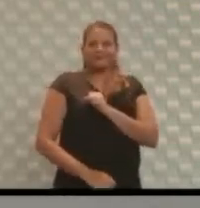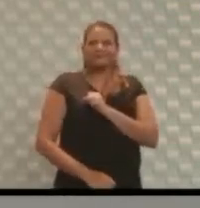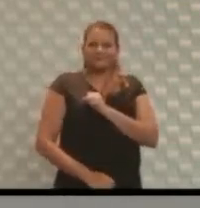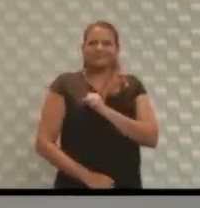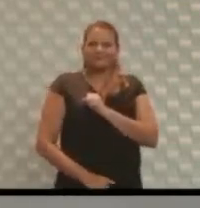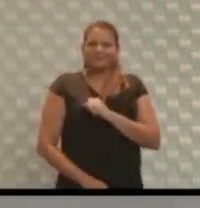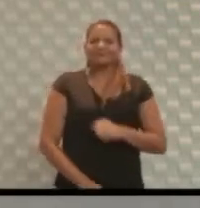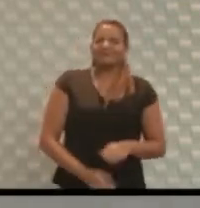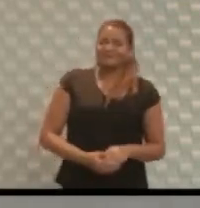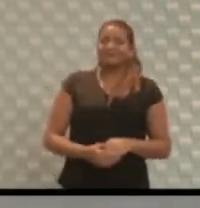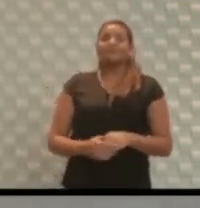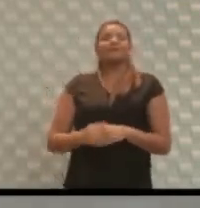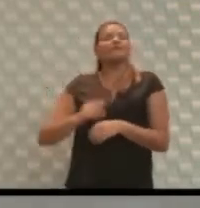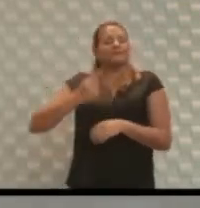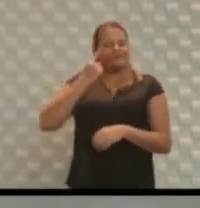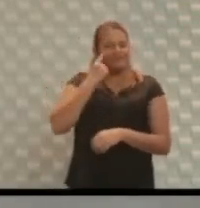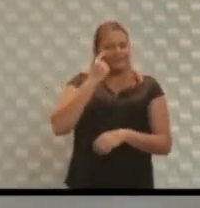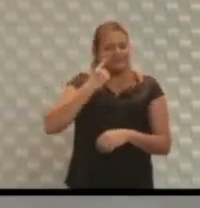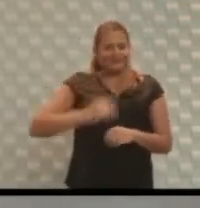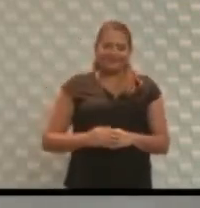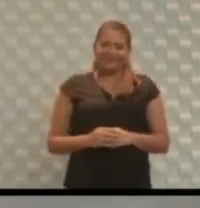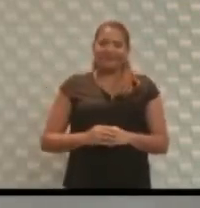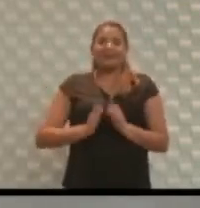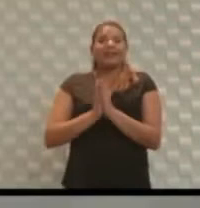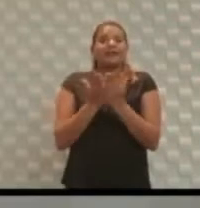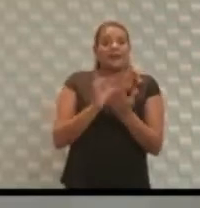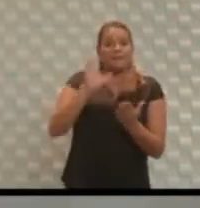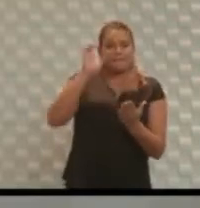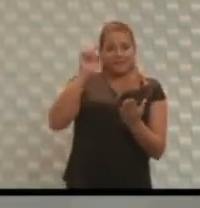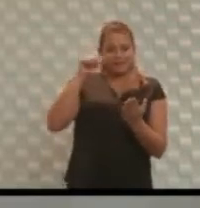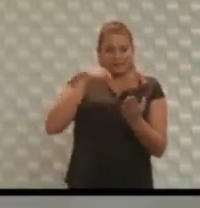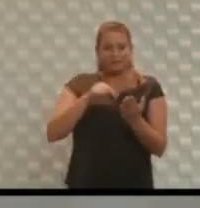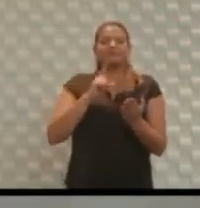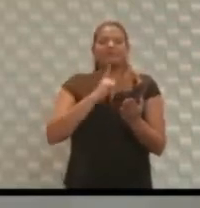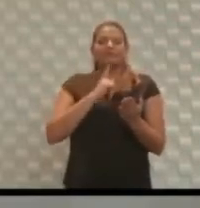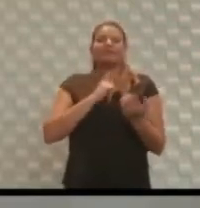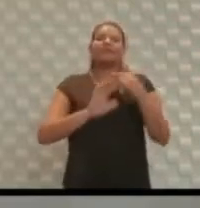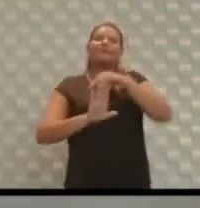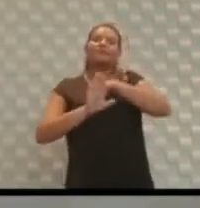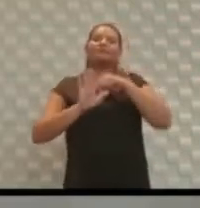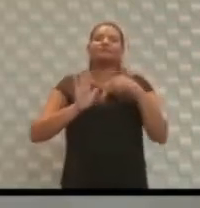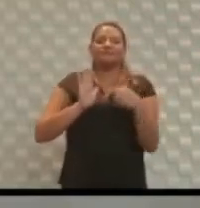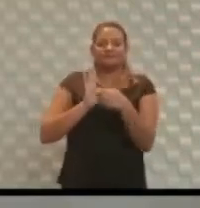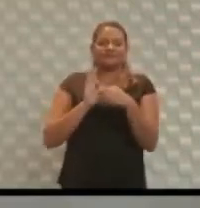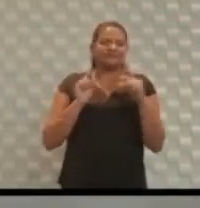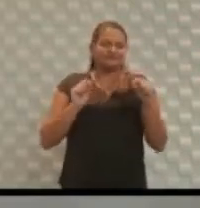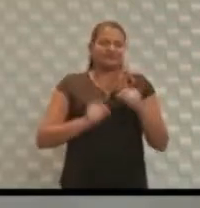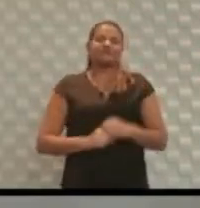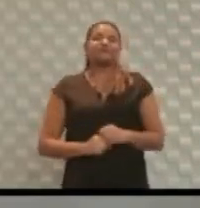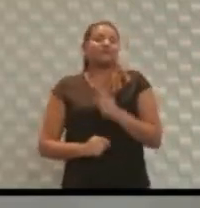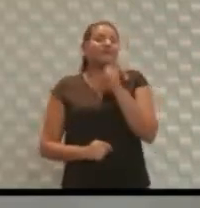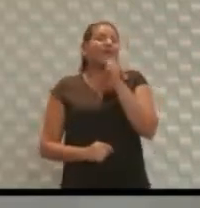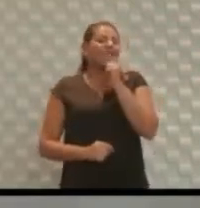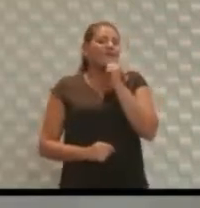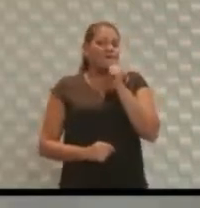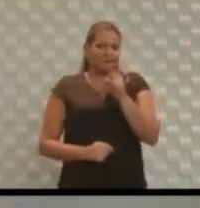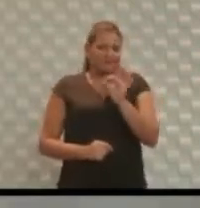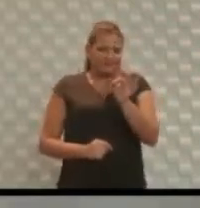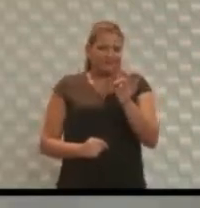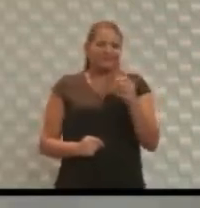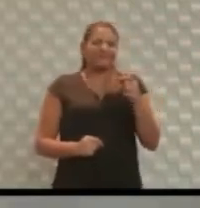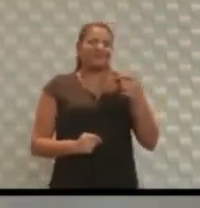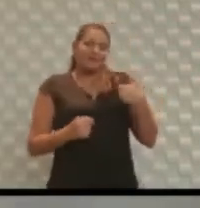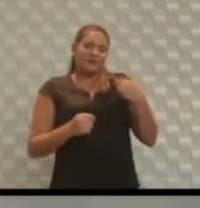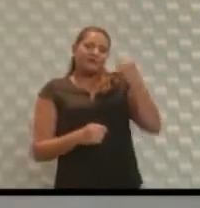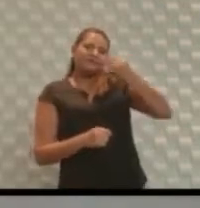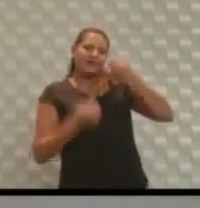né? E a palavra usa a figura da água, lavando, né? Um dia eu tive uma experiência muito